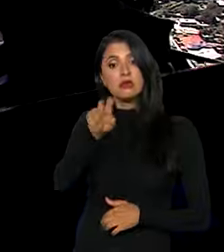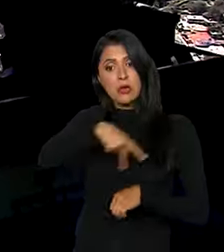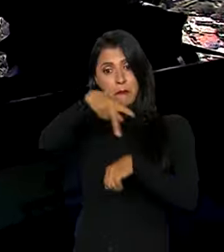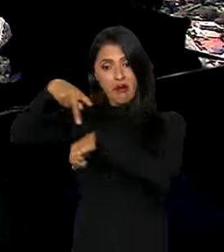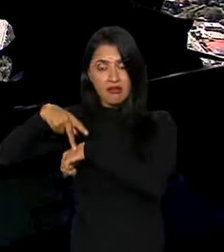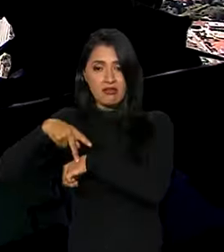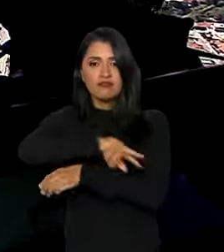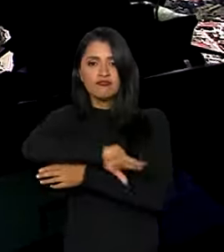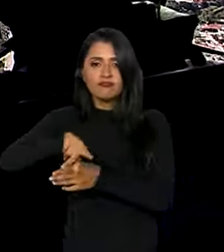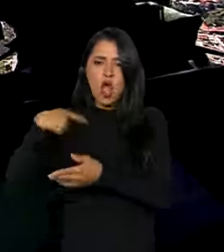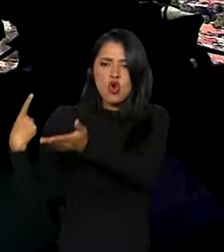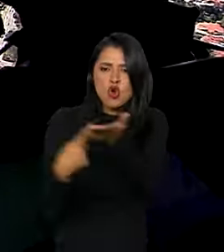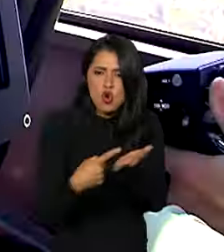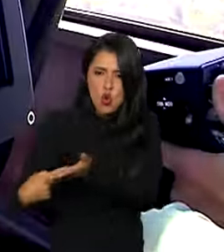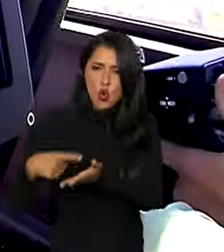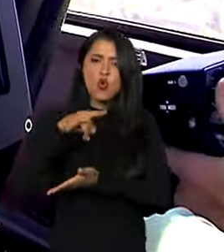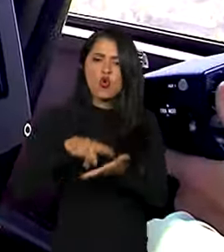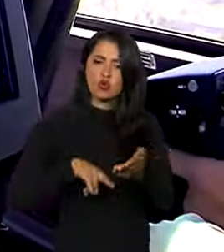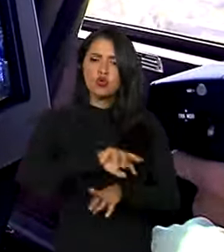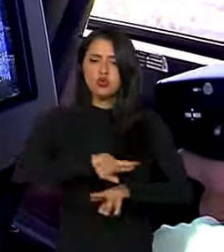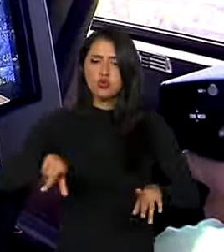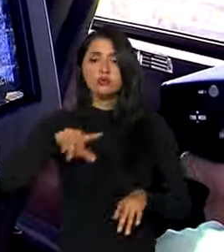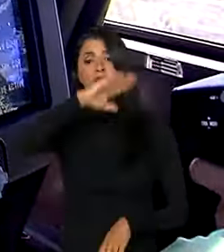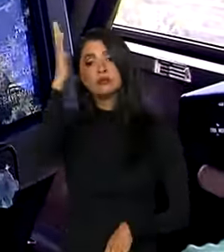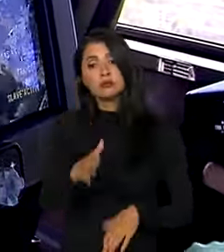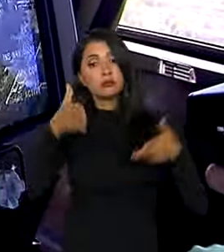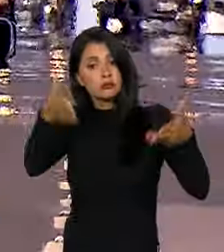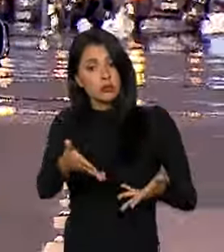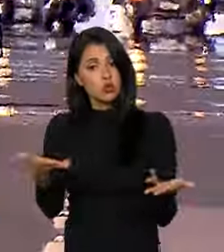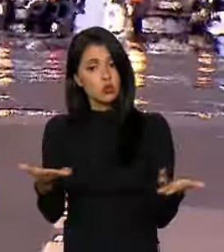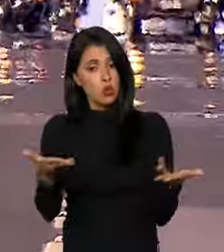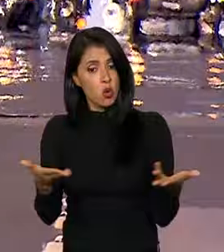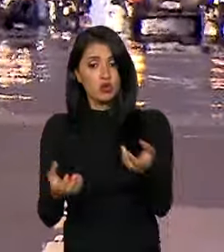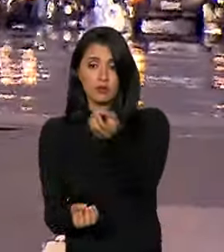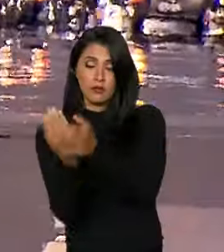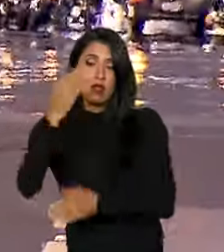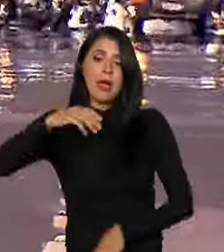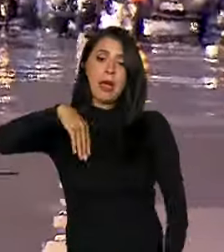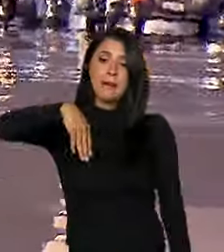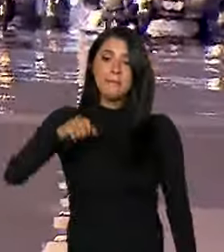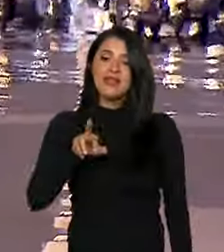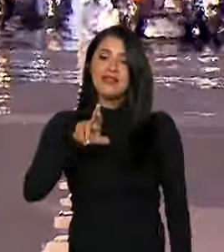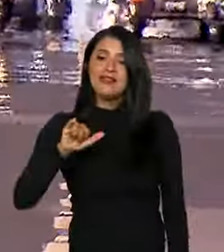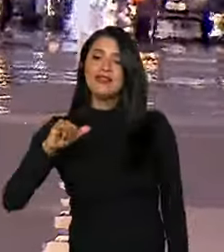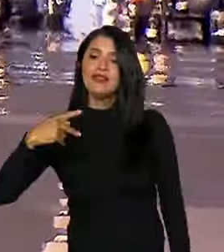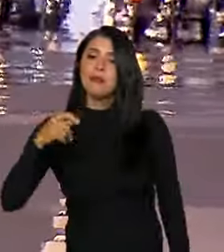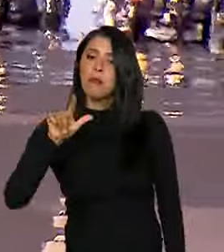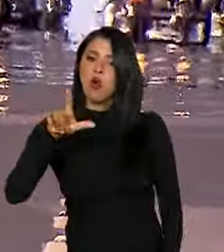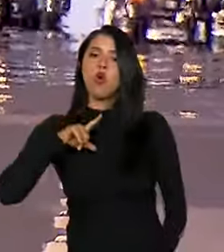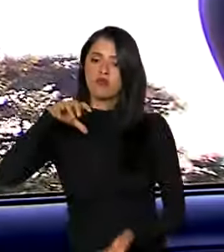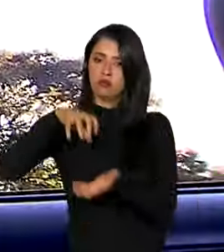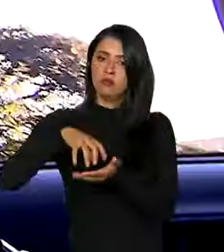diversos acordos de cooperação policial e jurídica, o Brasil participou hoje da fundação da Ameripol, uma entidade internacional de